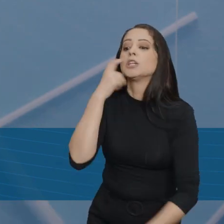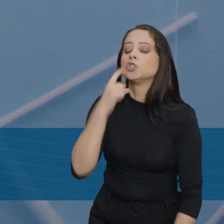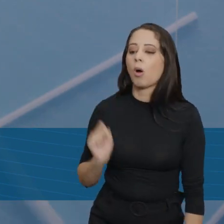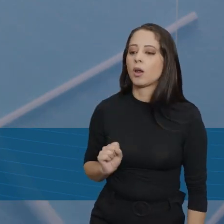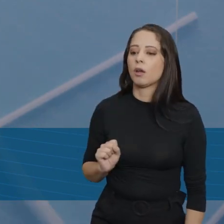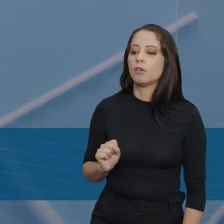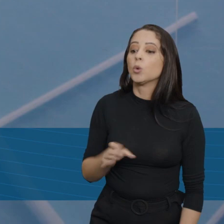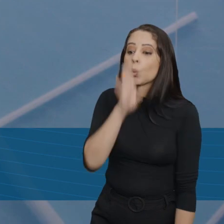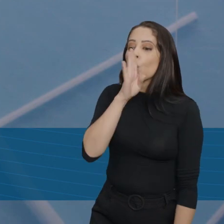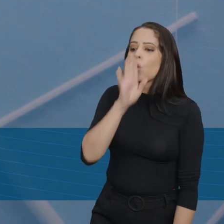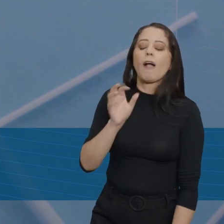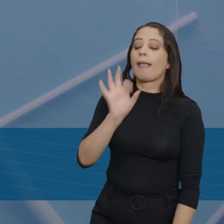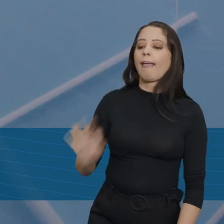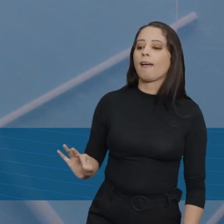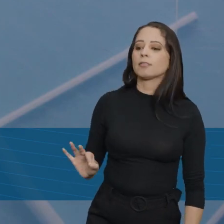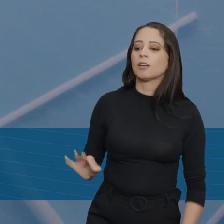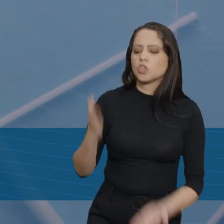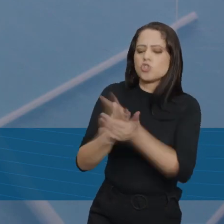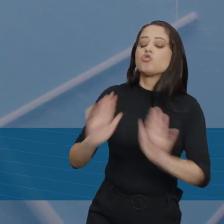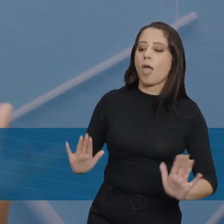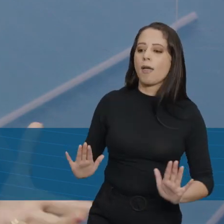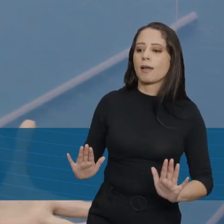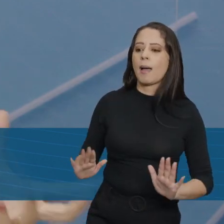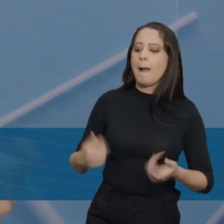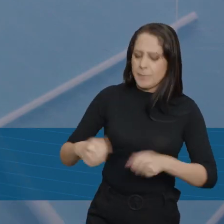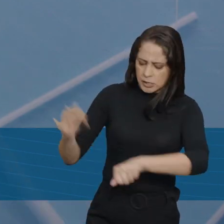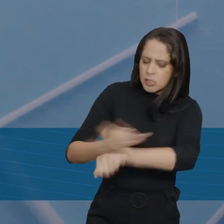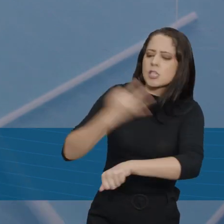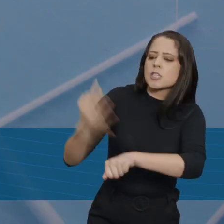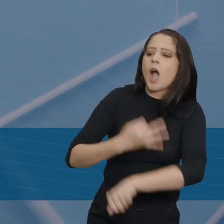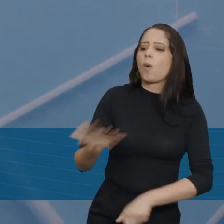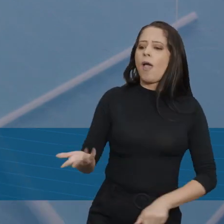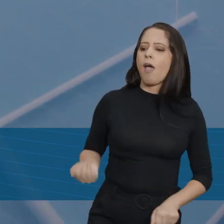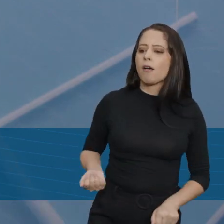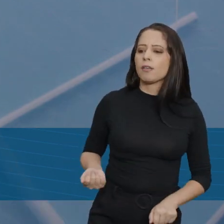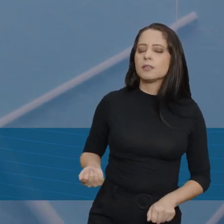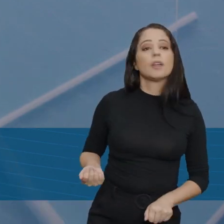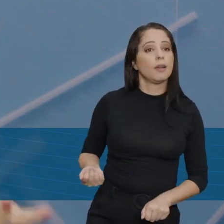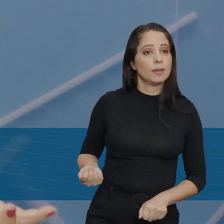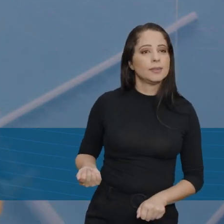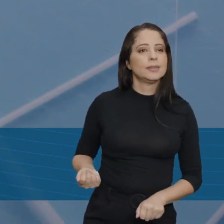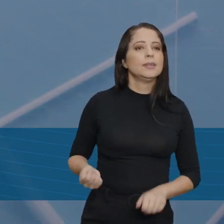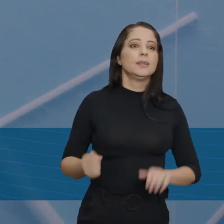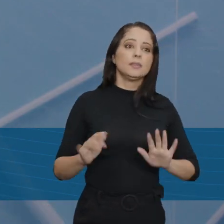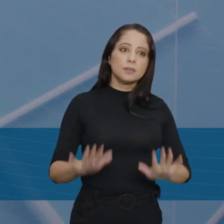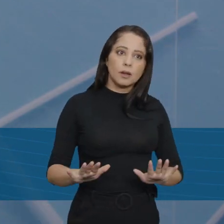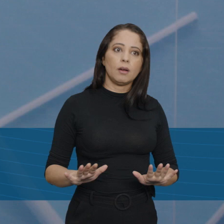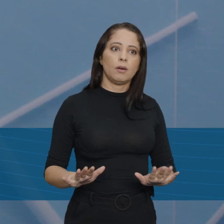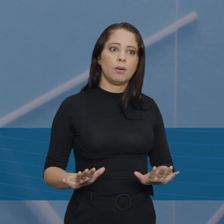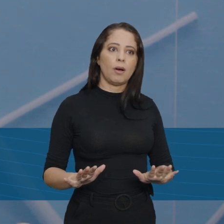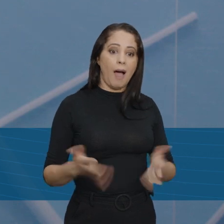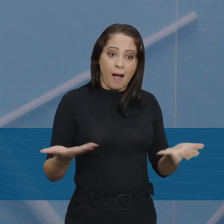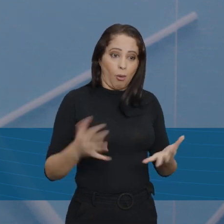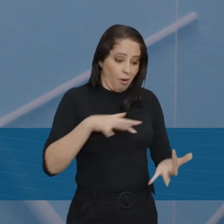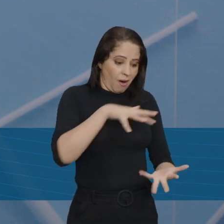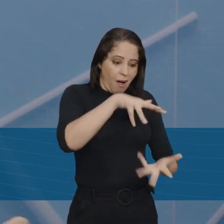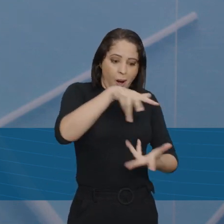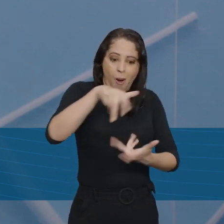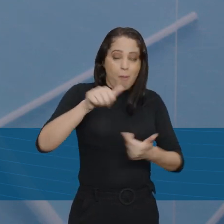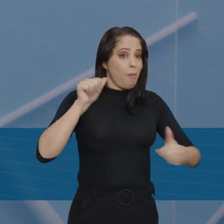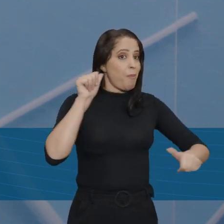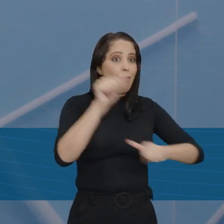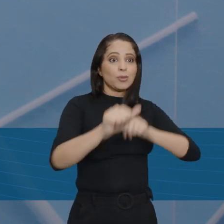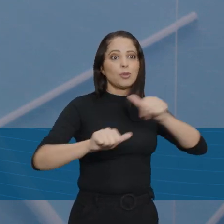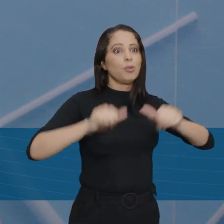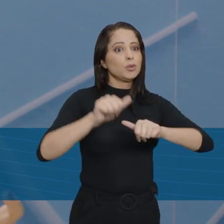né? Engole o choro, né? Ou tem que aguentar tal situação, tem que resolver sozinho. Que bom que hoje,